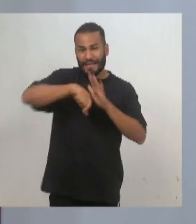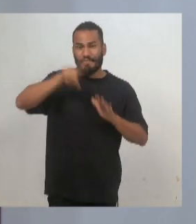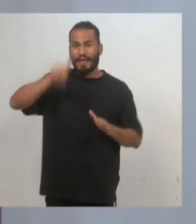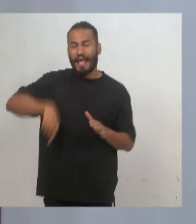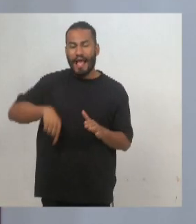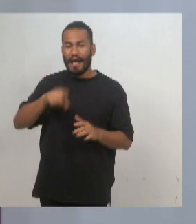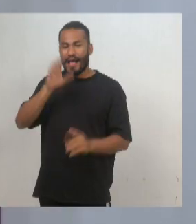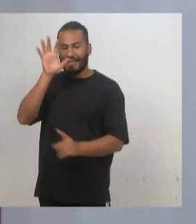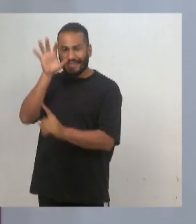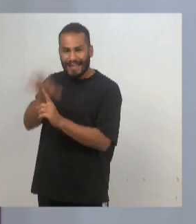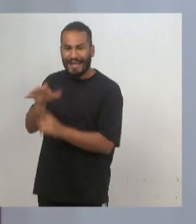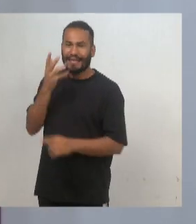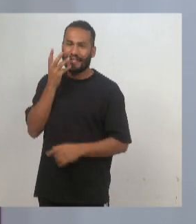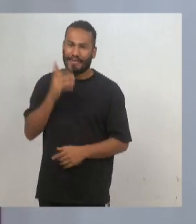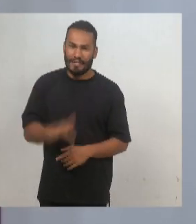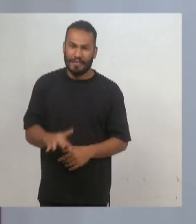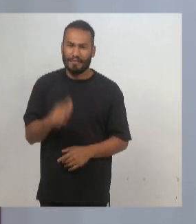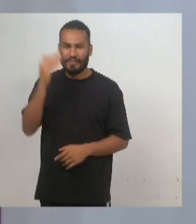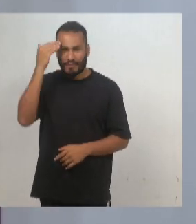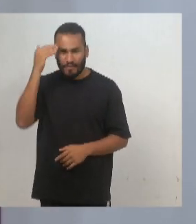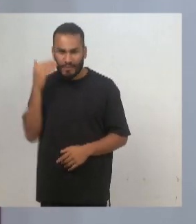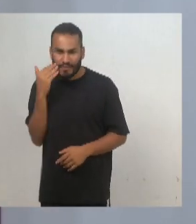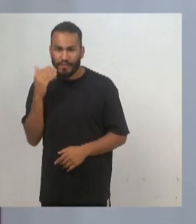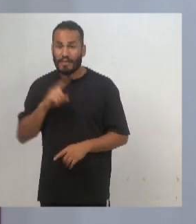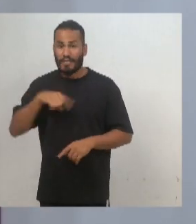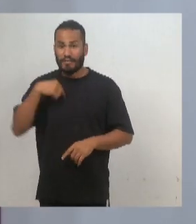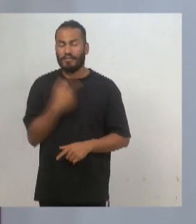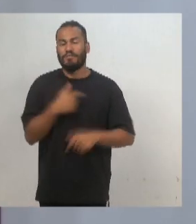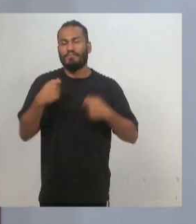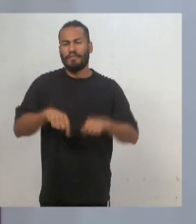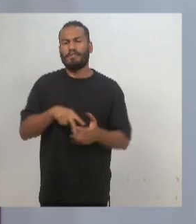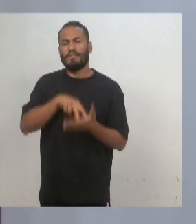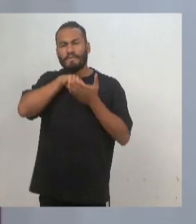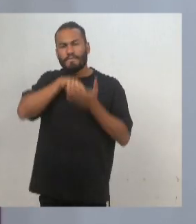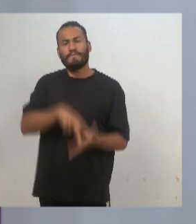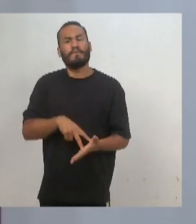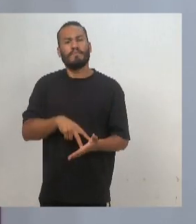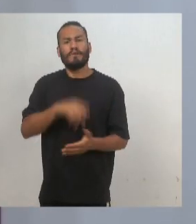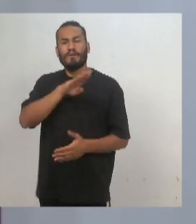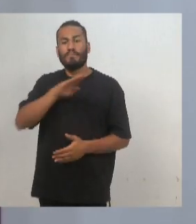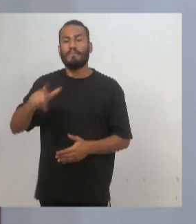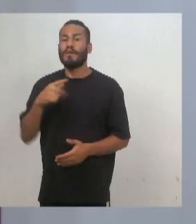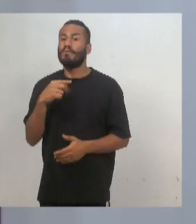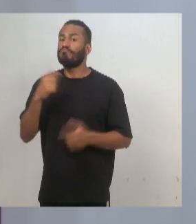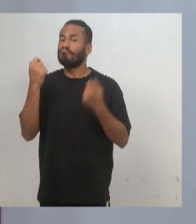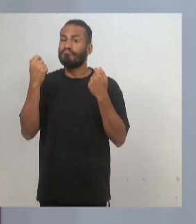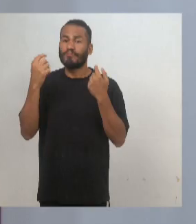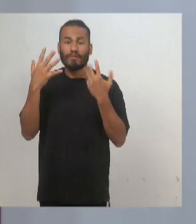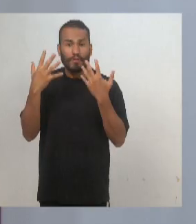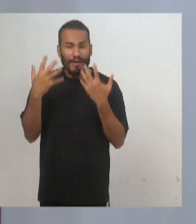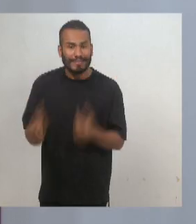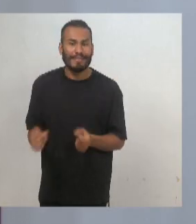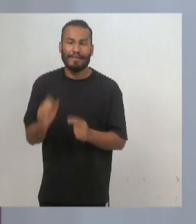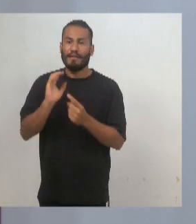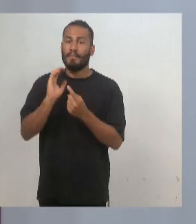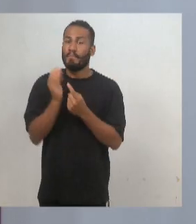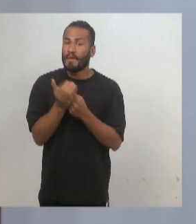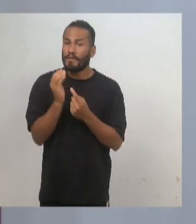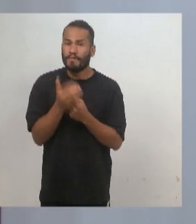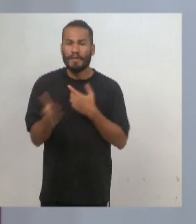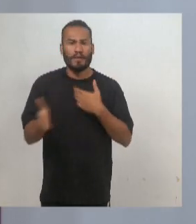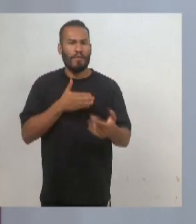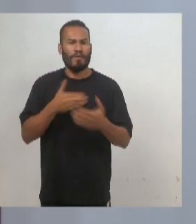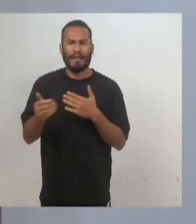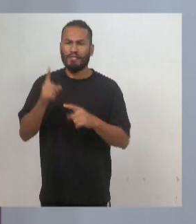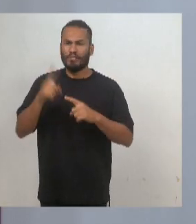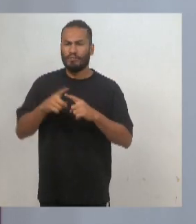ataque direto às nossas crianças, adolescentes, e nós precisamos ser firmes. Blumenau não tolera pedofilia e nem qualquer tipo de